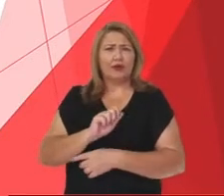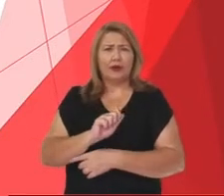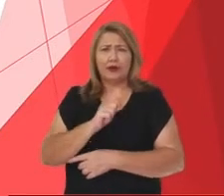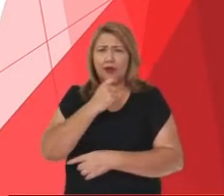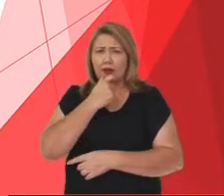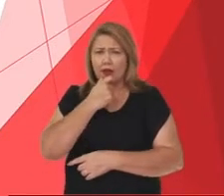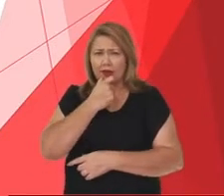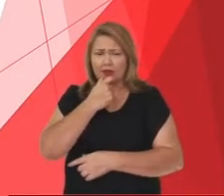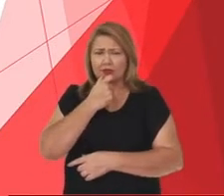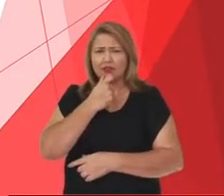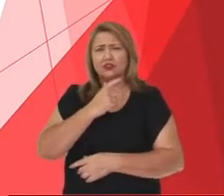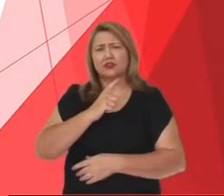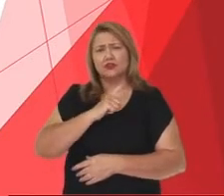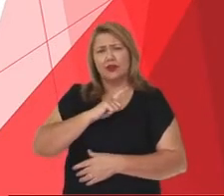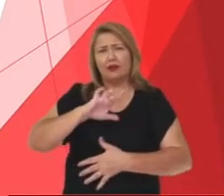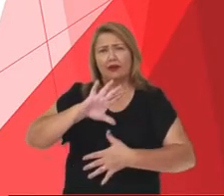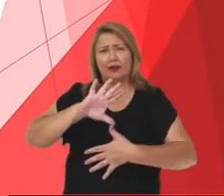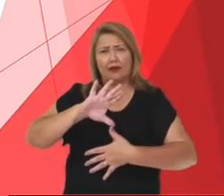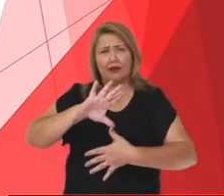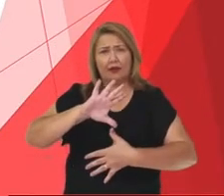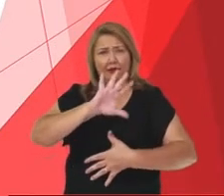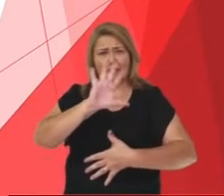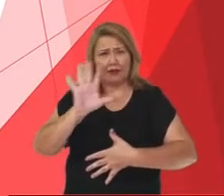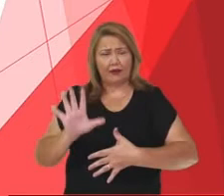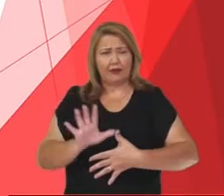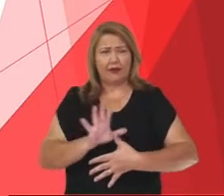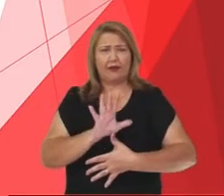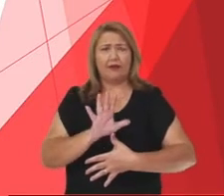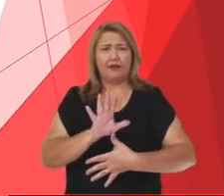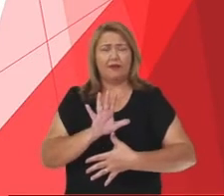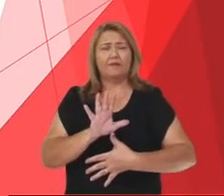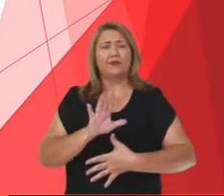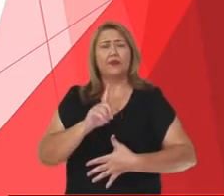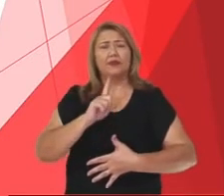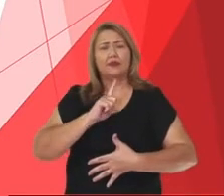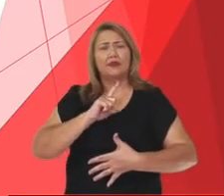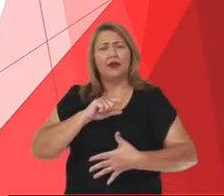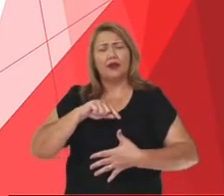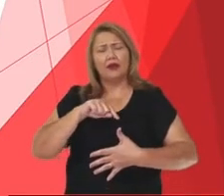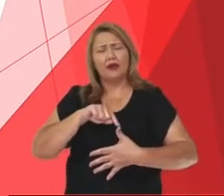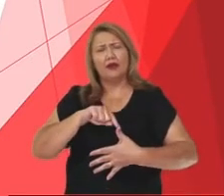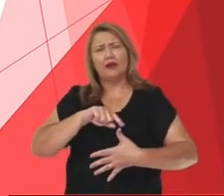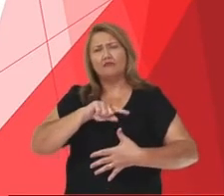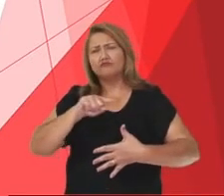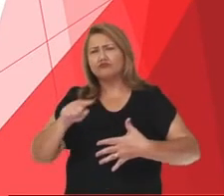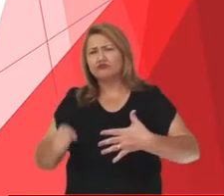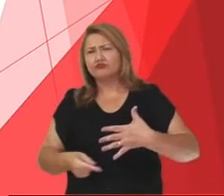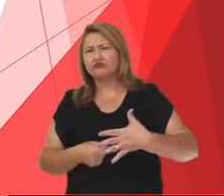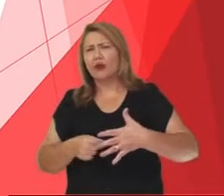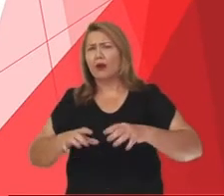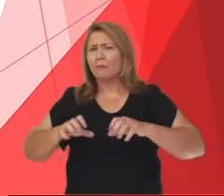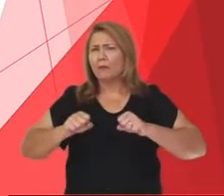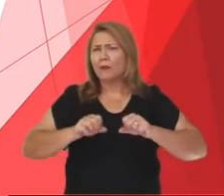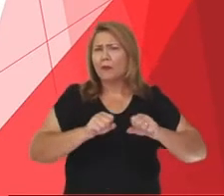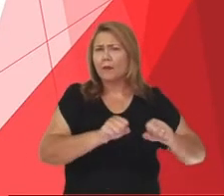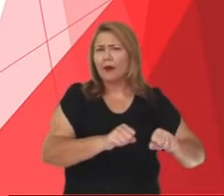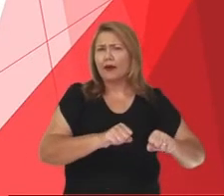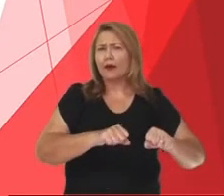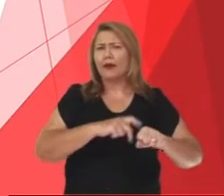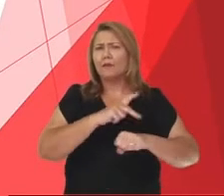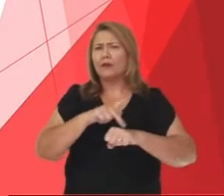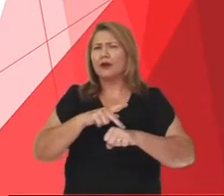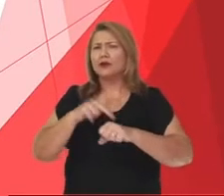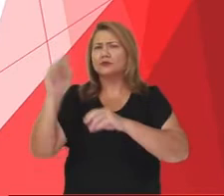o inglês, nós temos a América anglo-saxônica. E nas regiões onde rolou a colonização